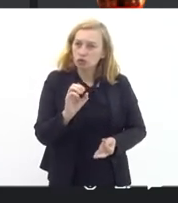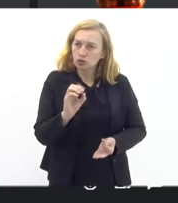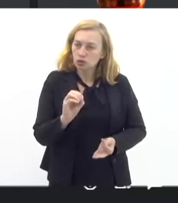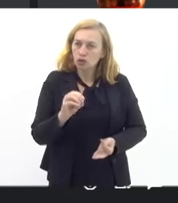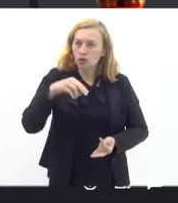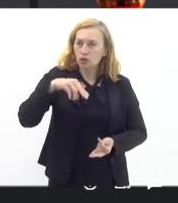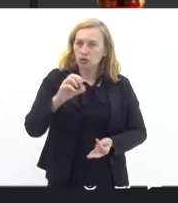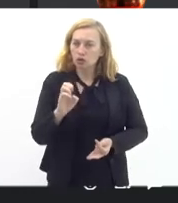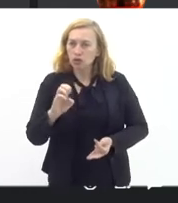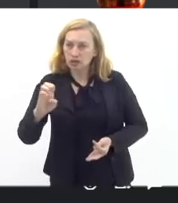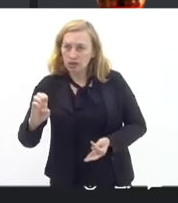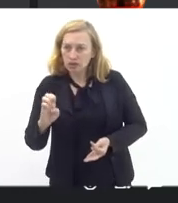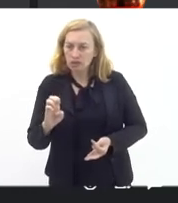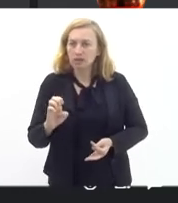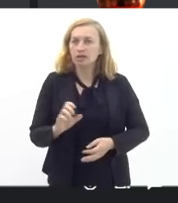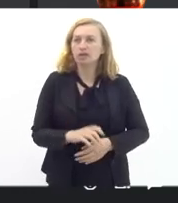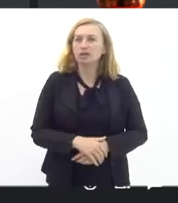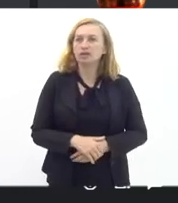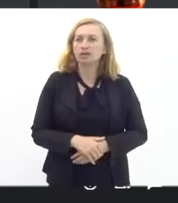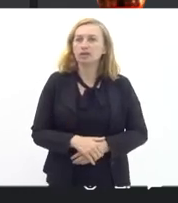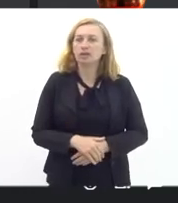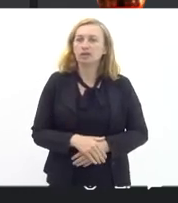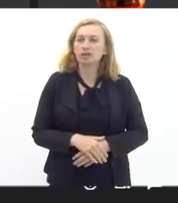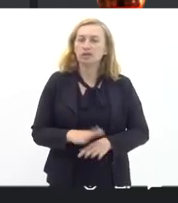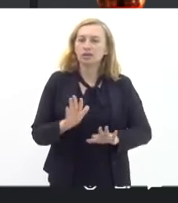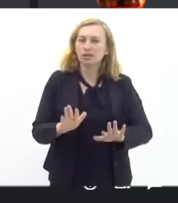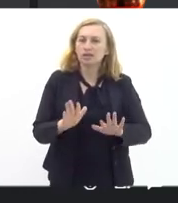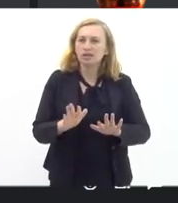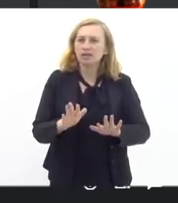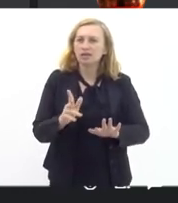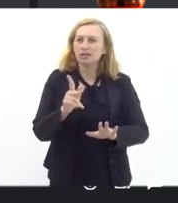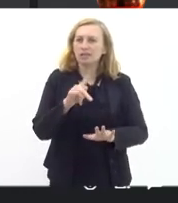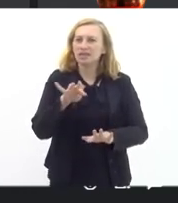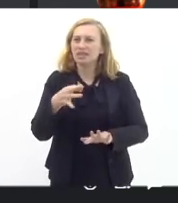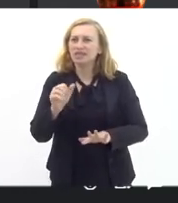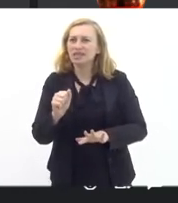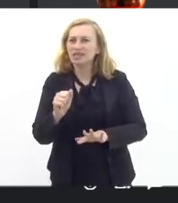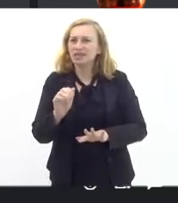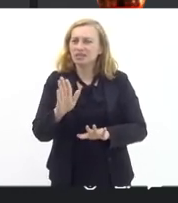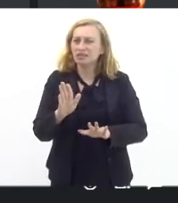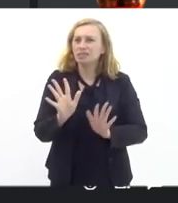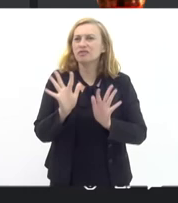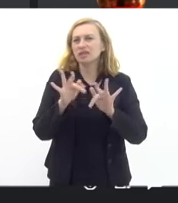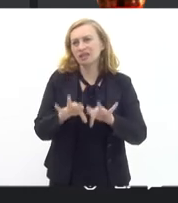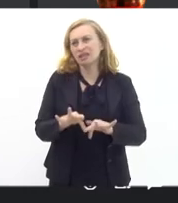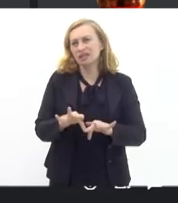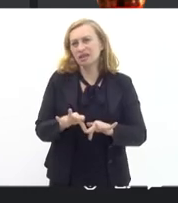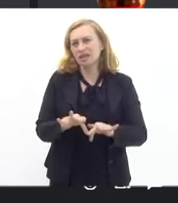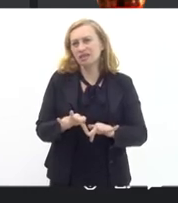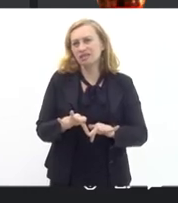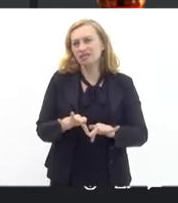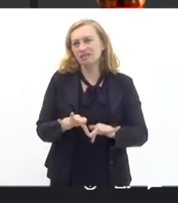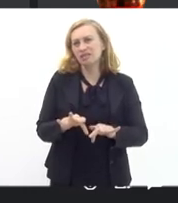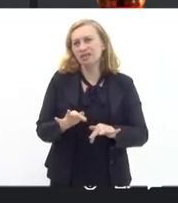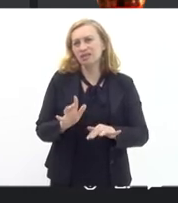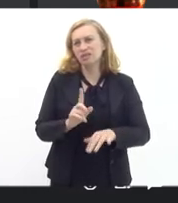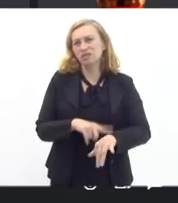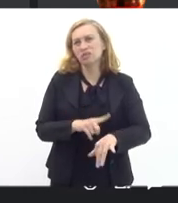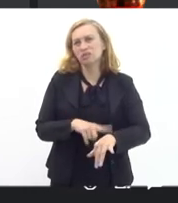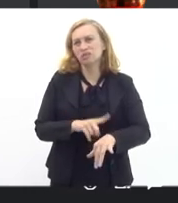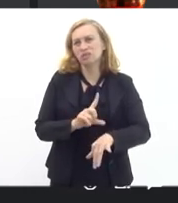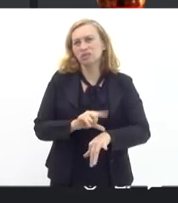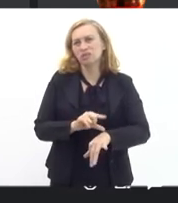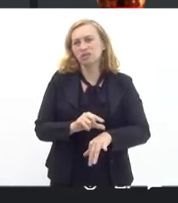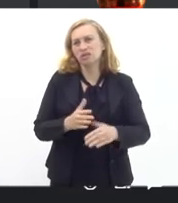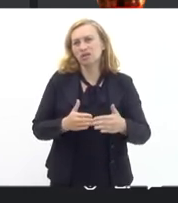e... Por gentileza, senhora Priscila, conclua, por favor. A gente já está chegando na hora